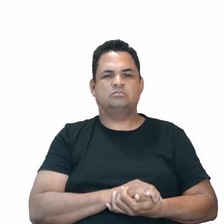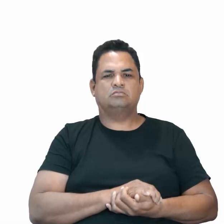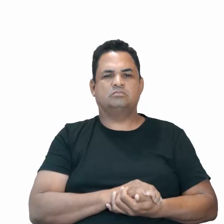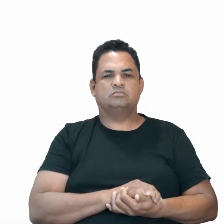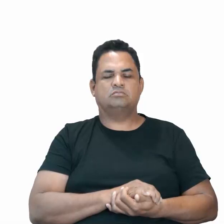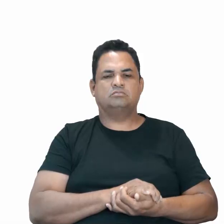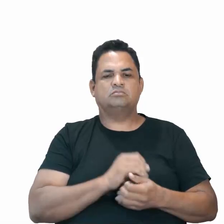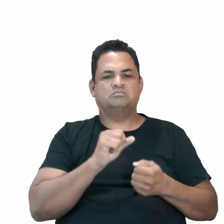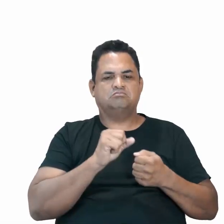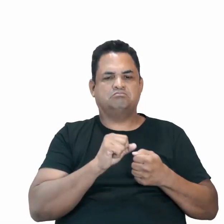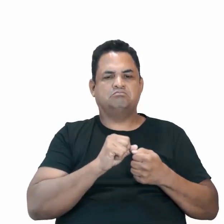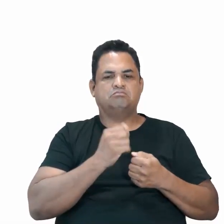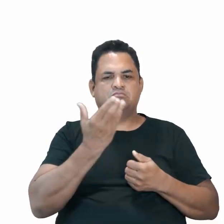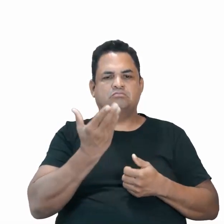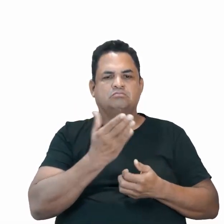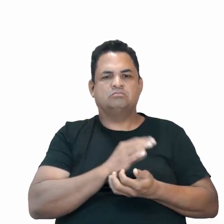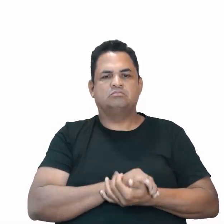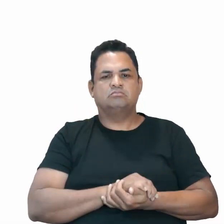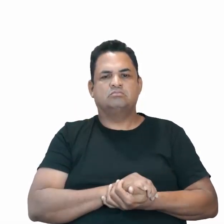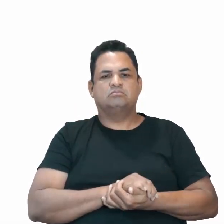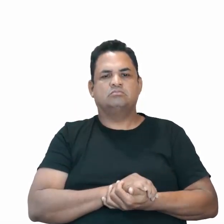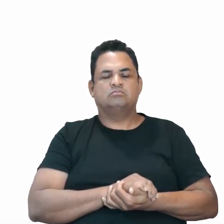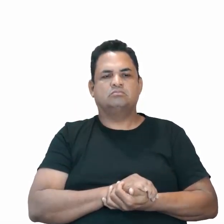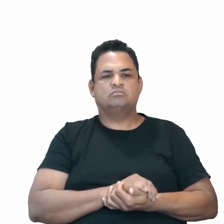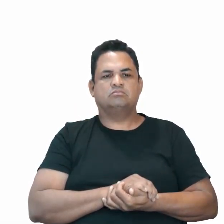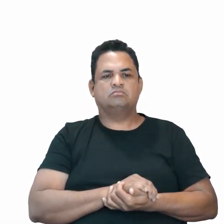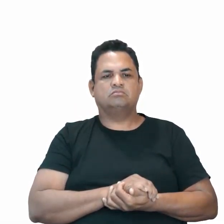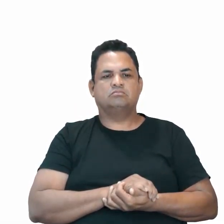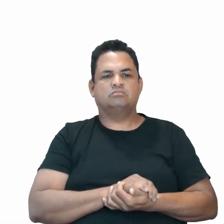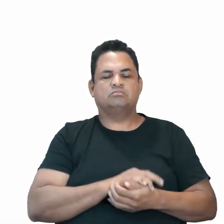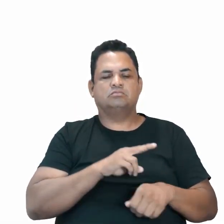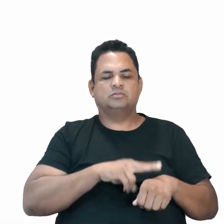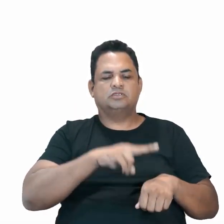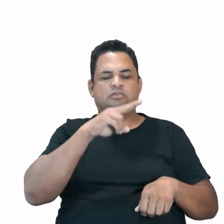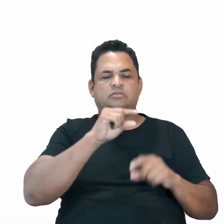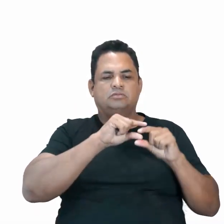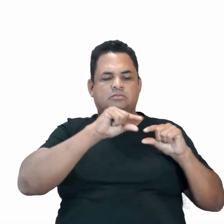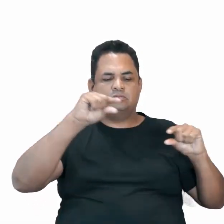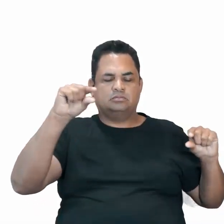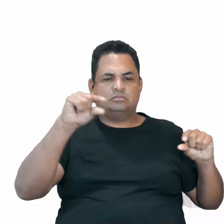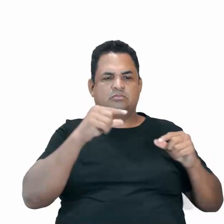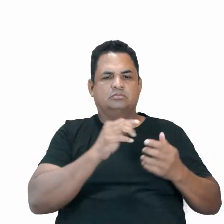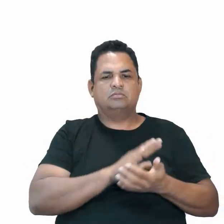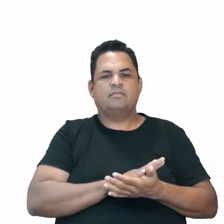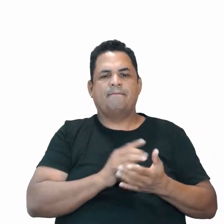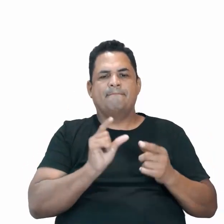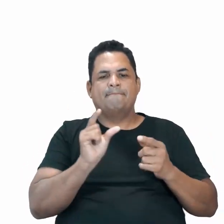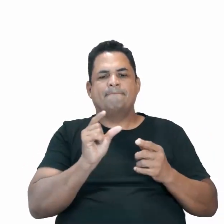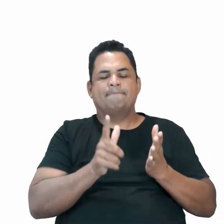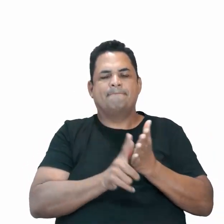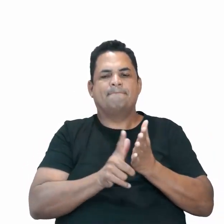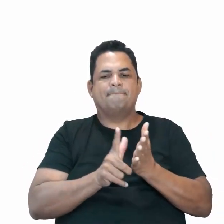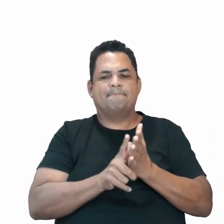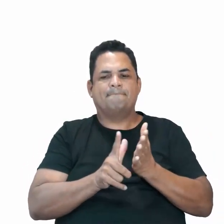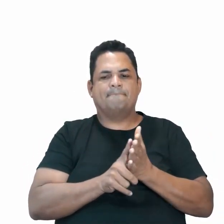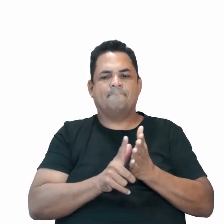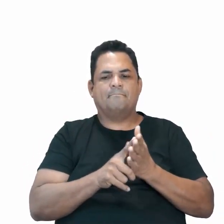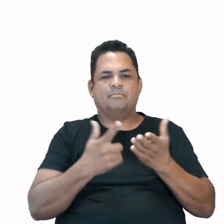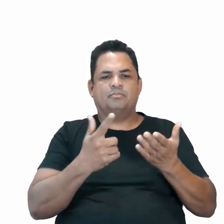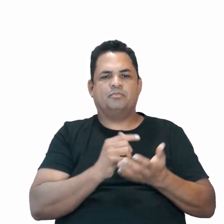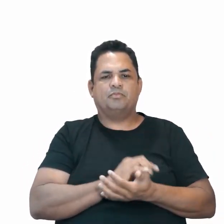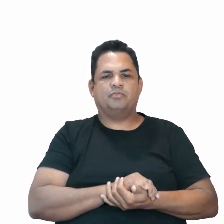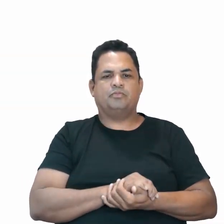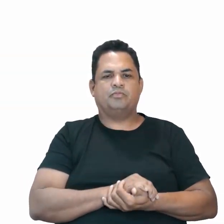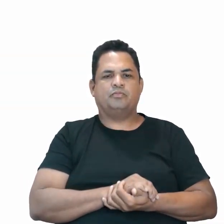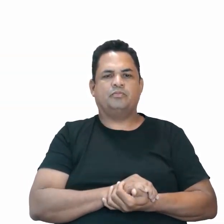foi feito. Então, olha só, você tem um bastão de vidro e um pedaço de papel aí que você pegou. Pode